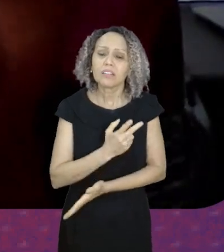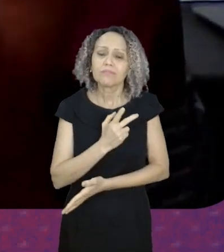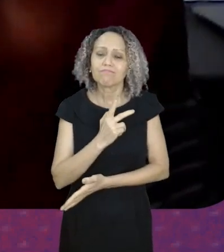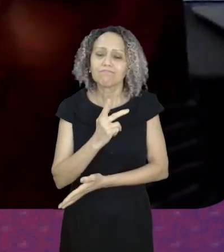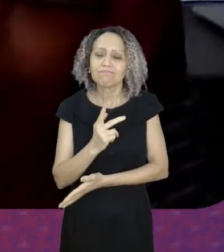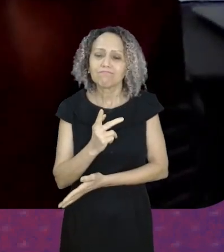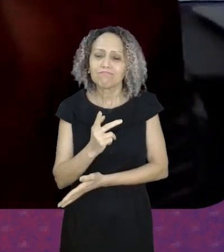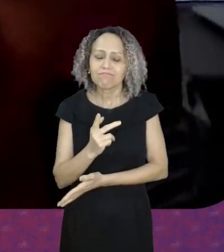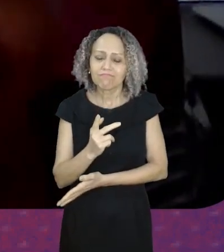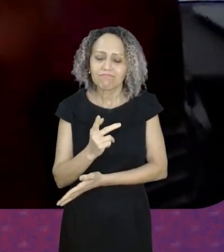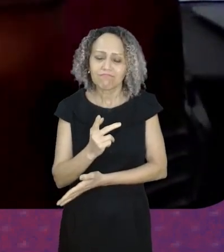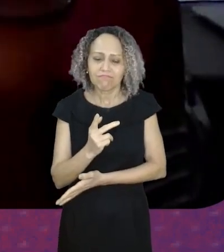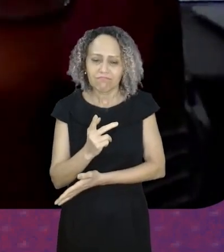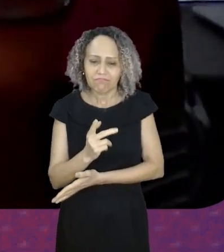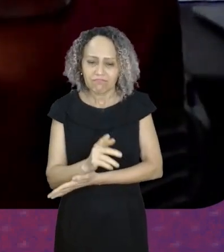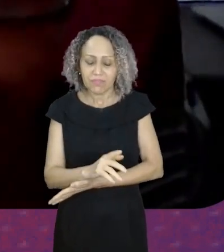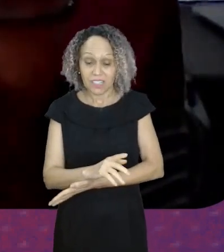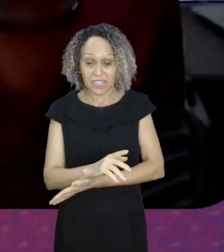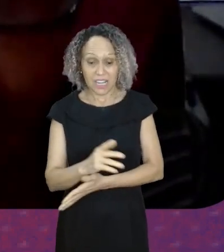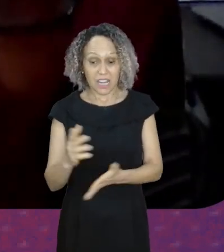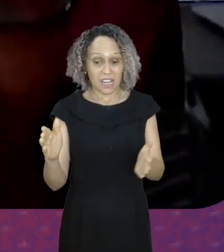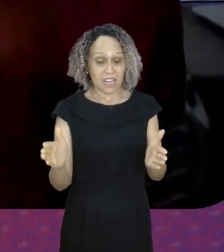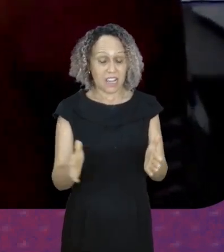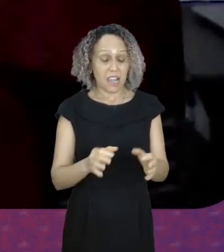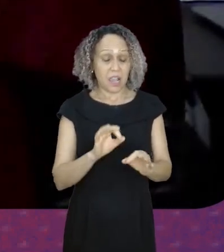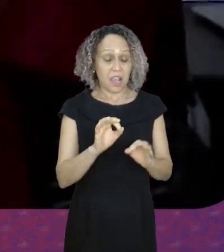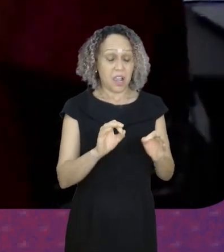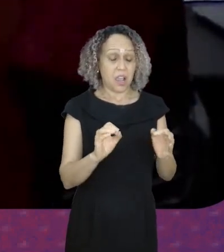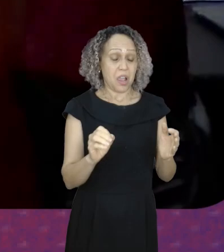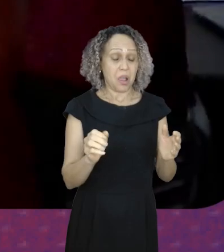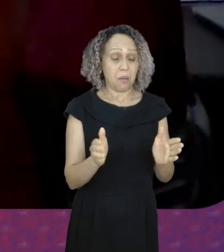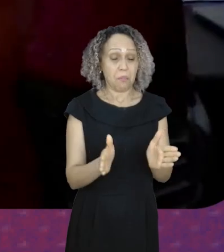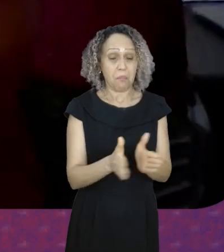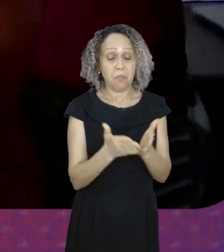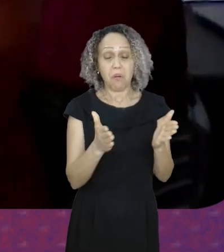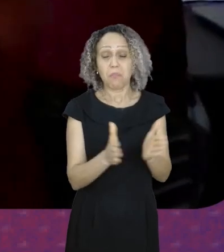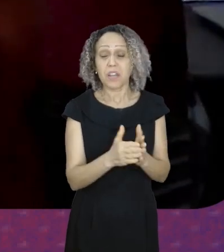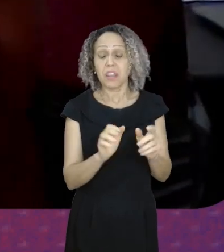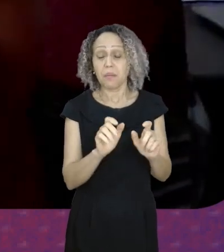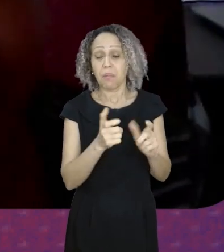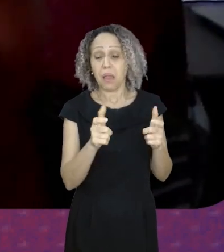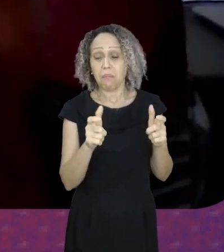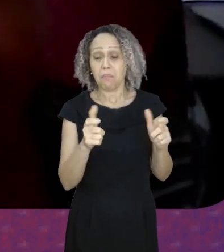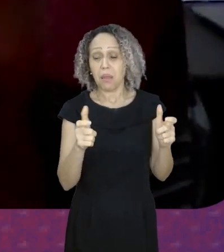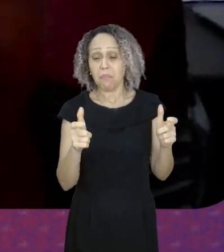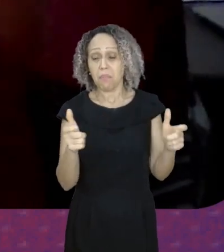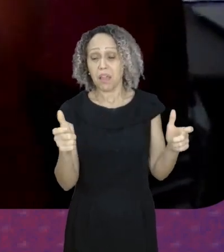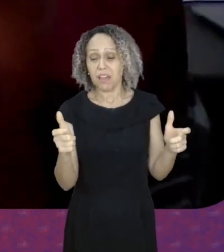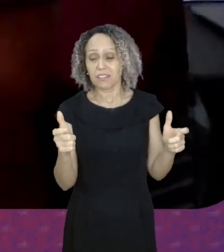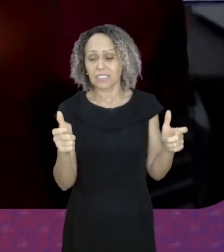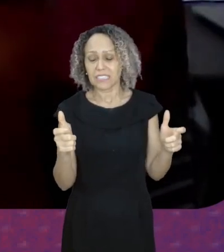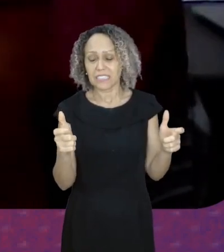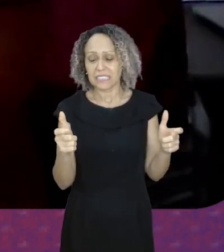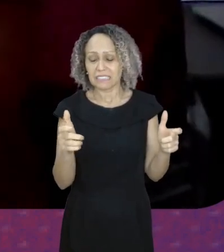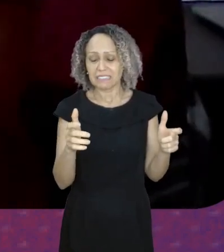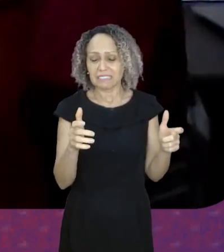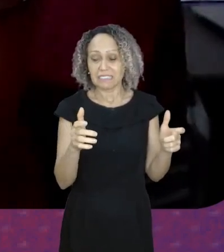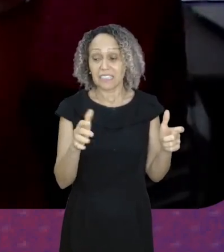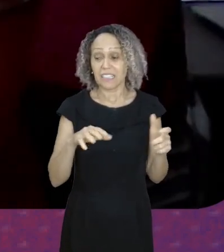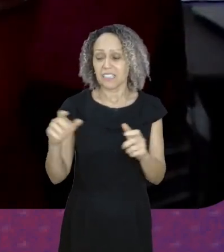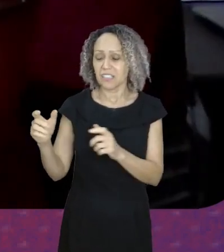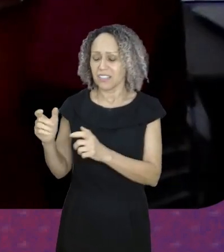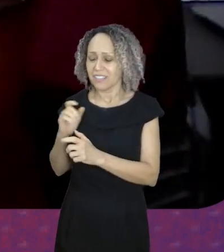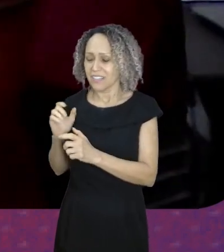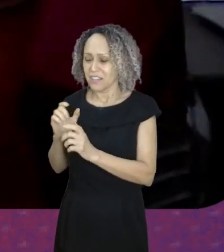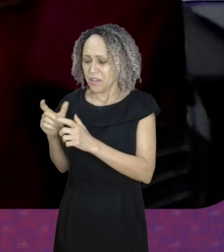a poucos serem ricos e muitos terem péssimas condições de